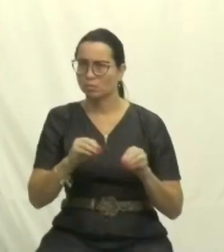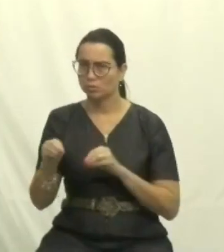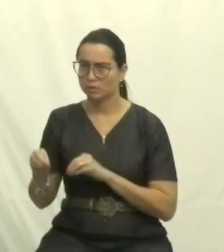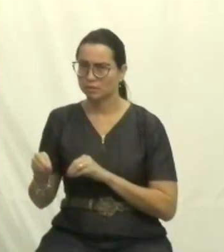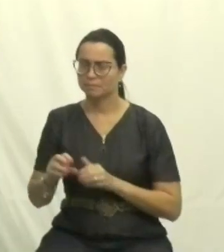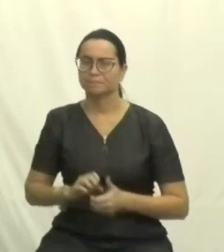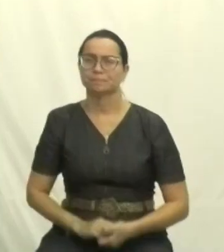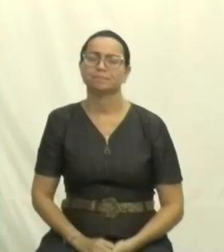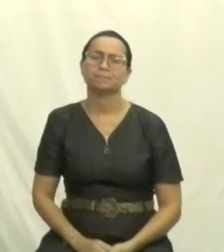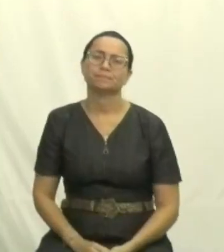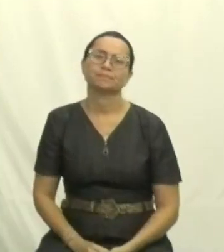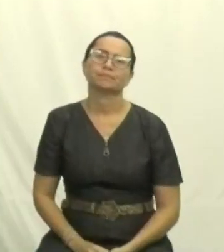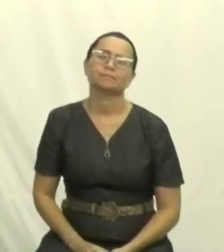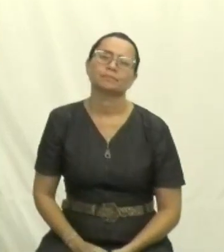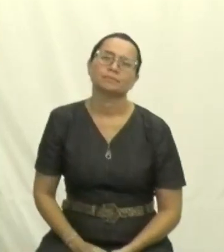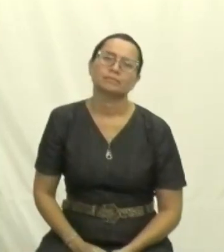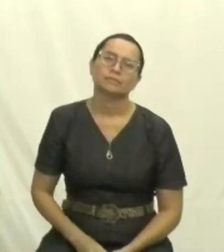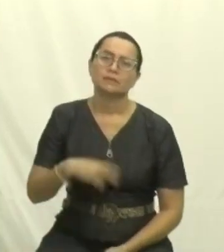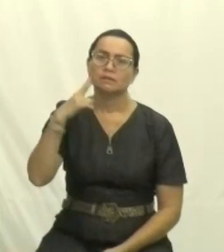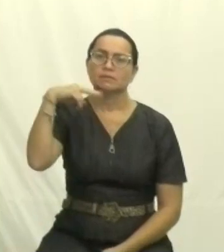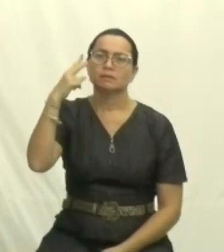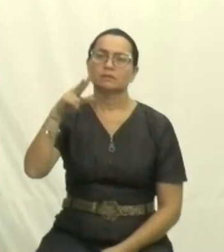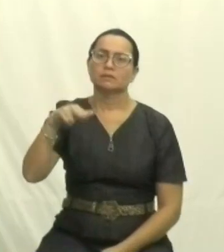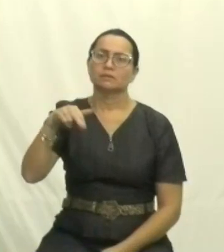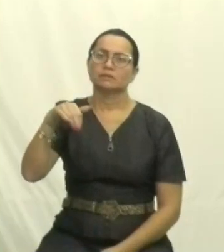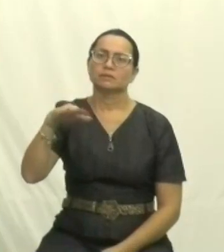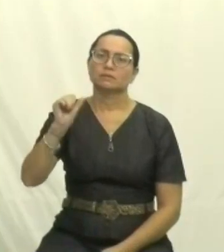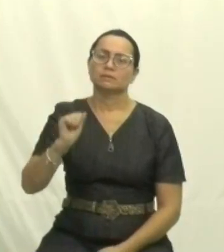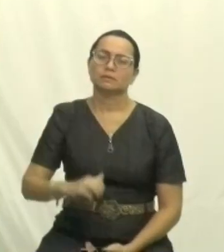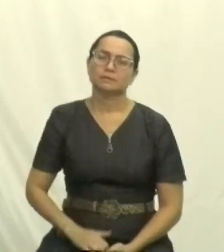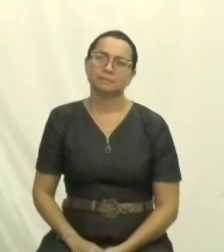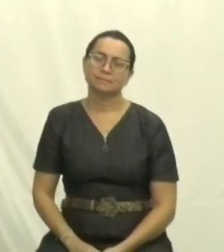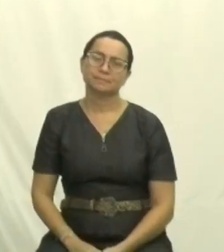Com a palavra, o autor do requerimento, vereador Nicola Martins.